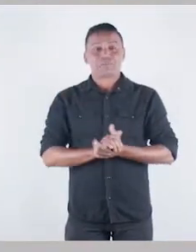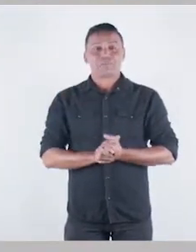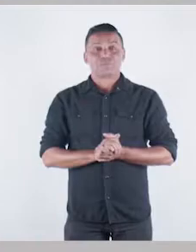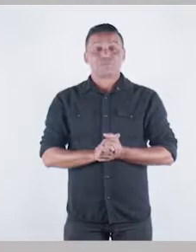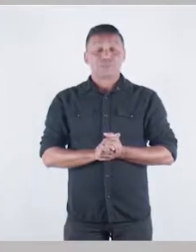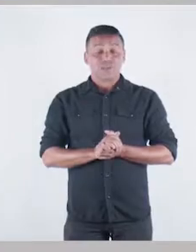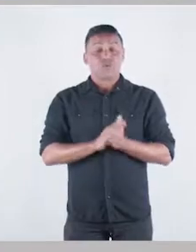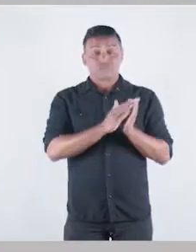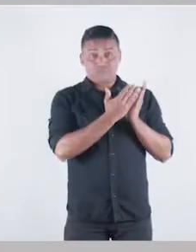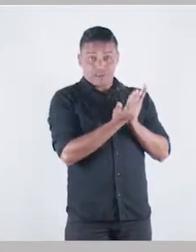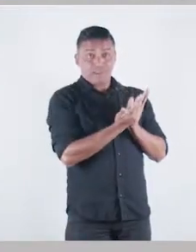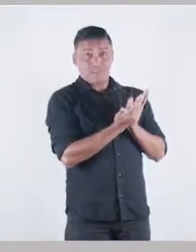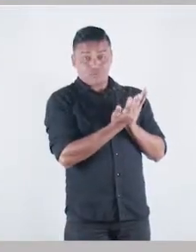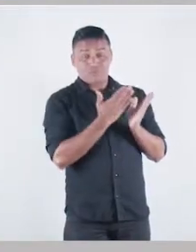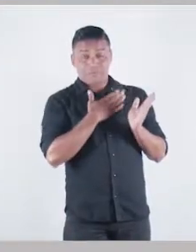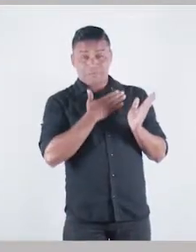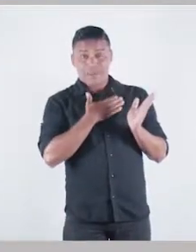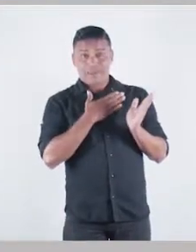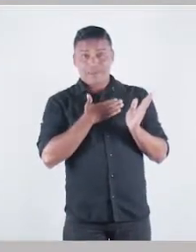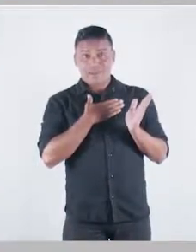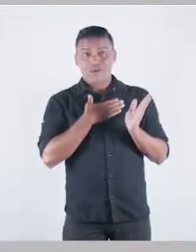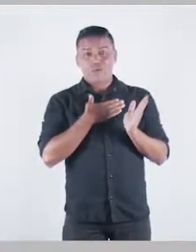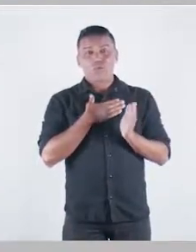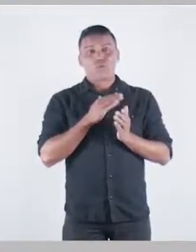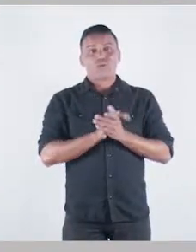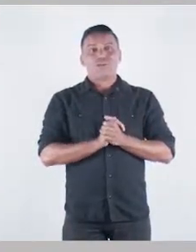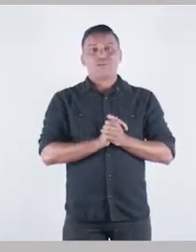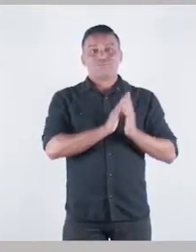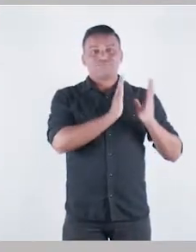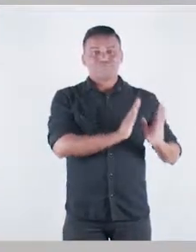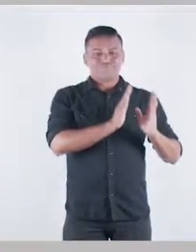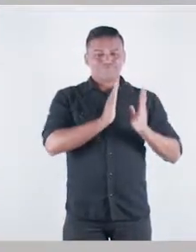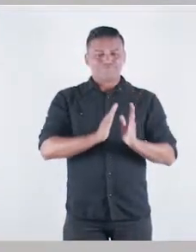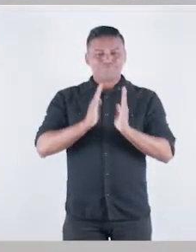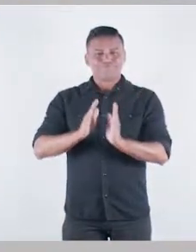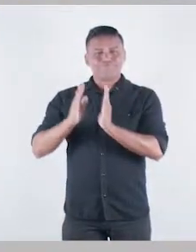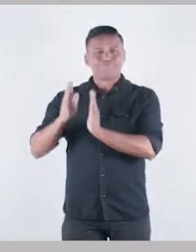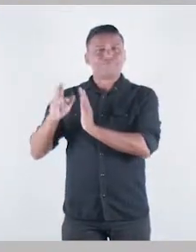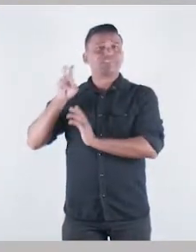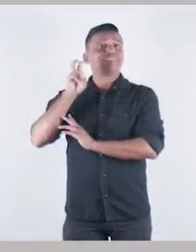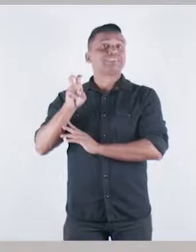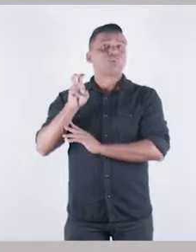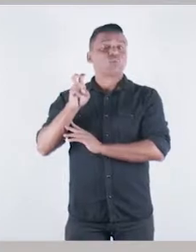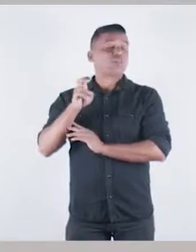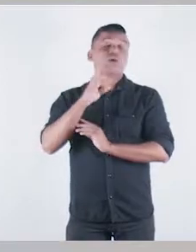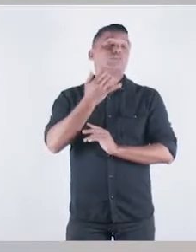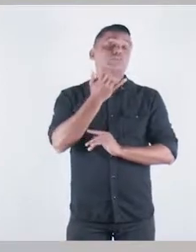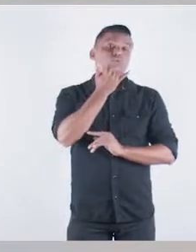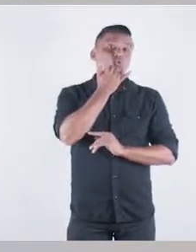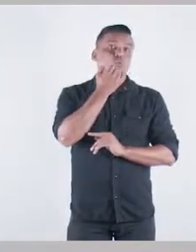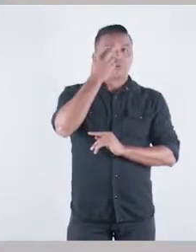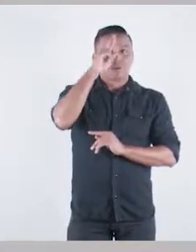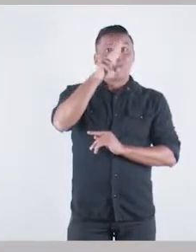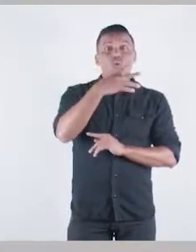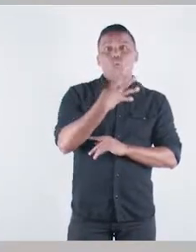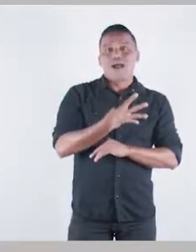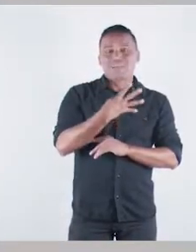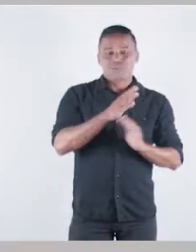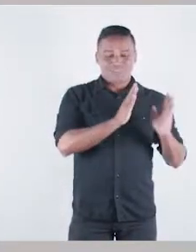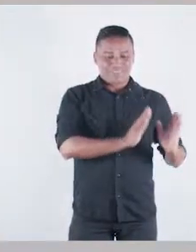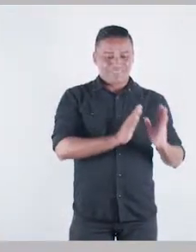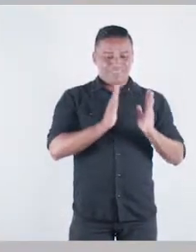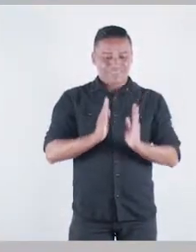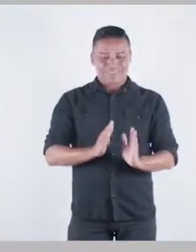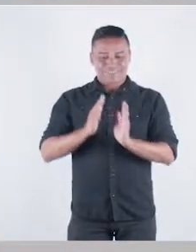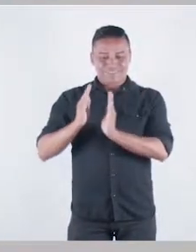mim, ele se divide em 5 movimentos, em 4 movimentos. Eu vou